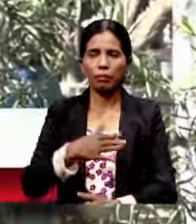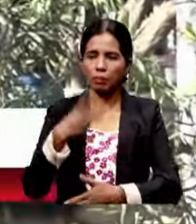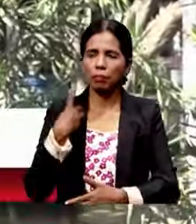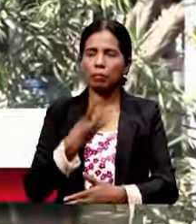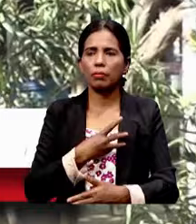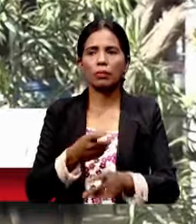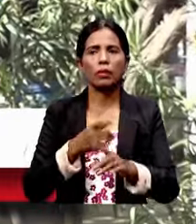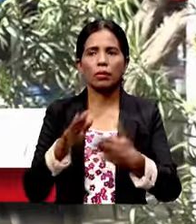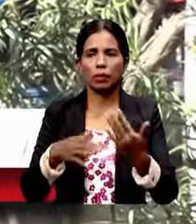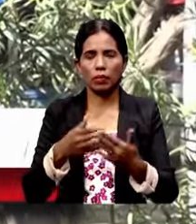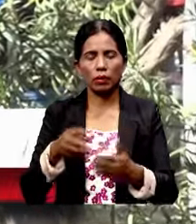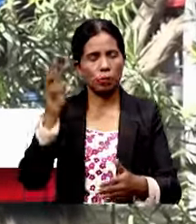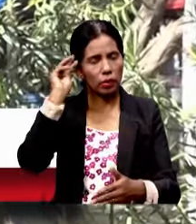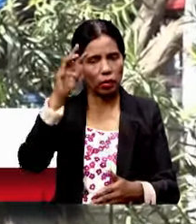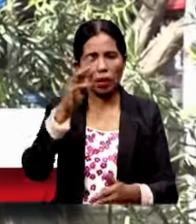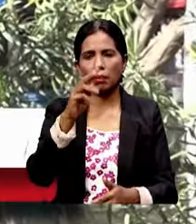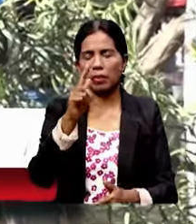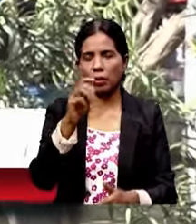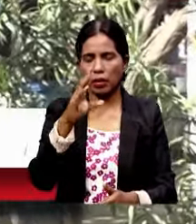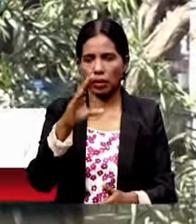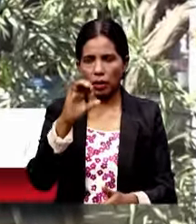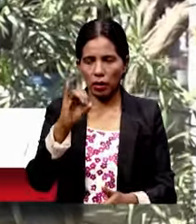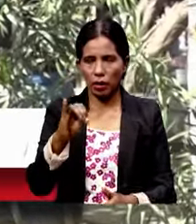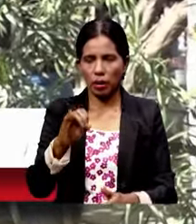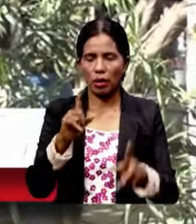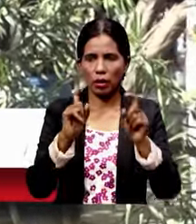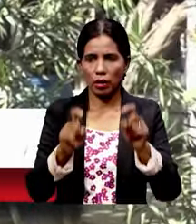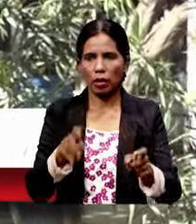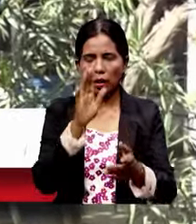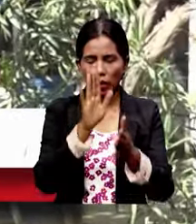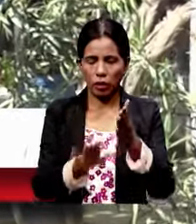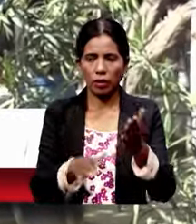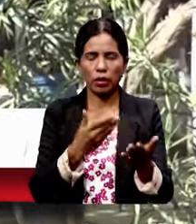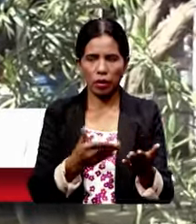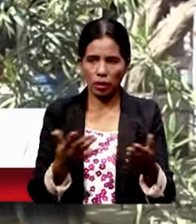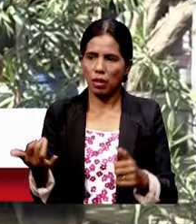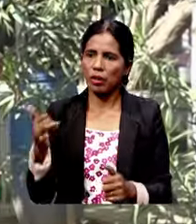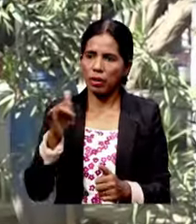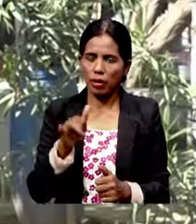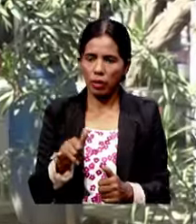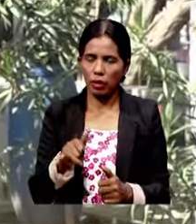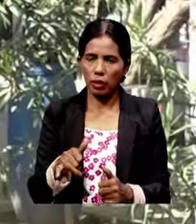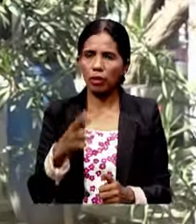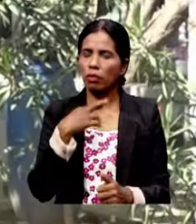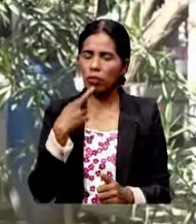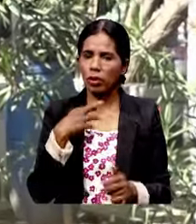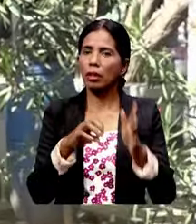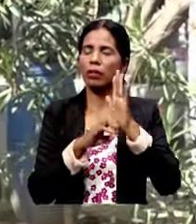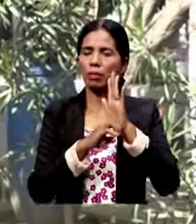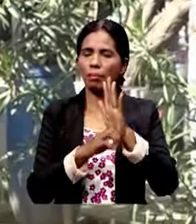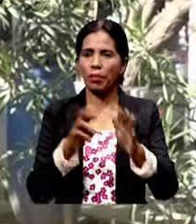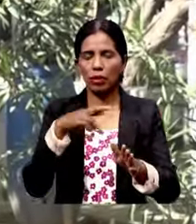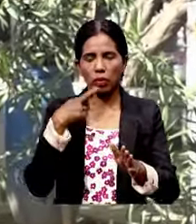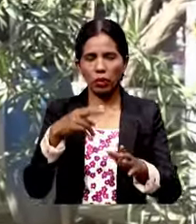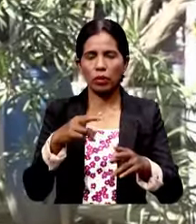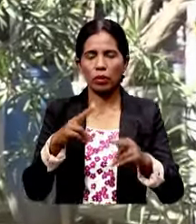usi ministerio turismo hanu ni ta tinki reduz mo sa sam sira ne be maka Fos, exemplo, fos, permis, mina,